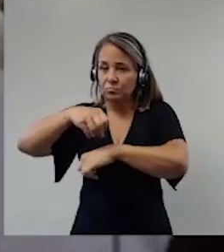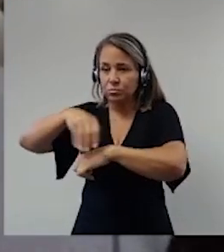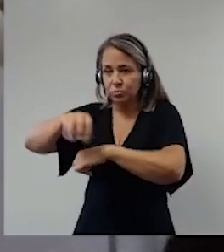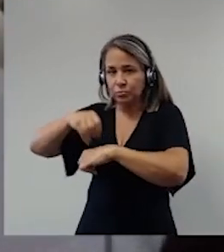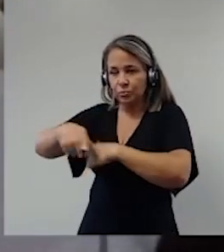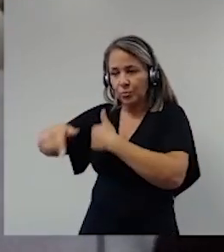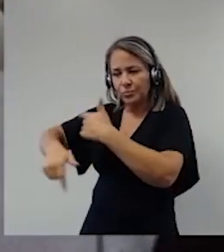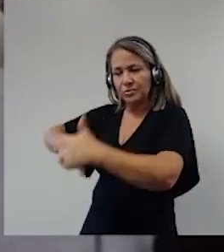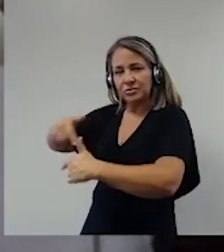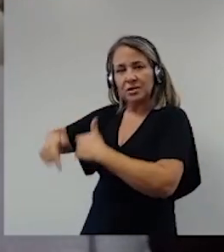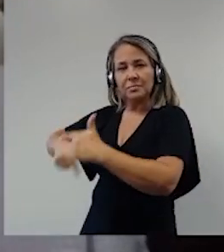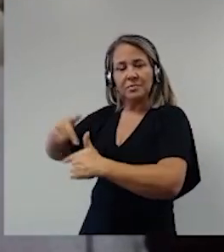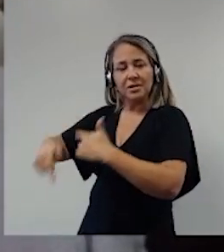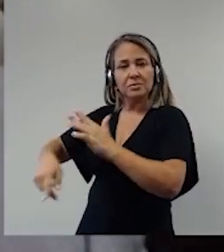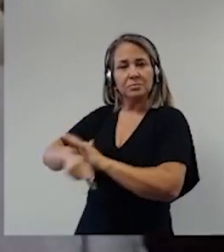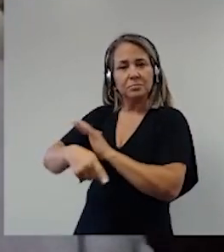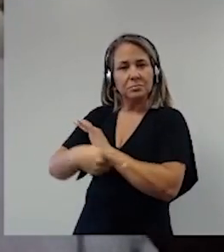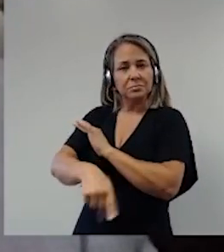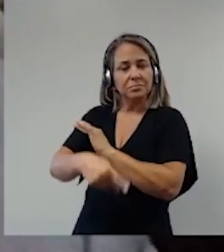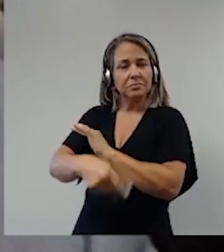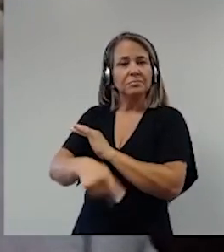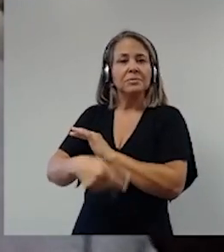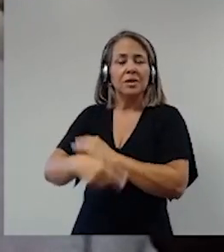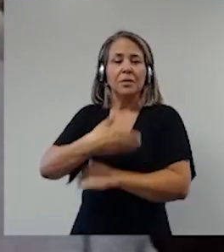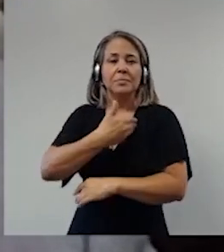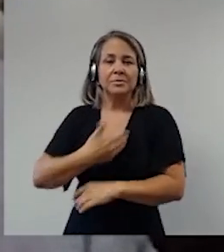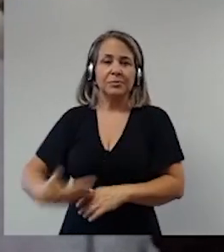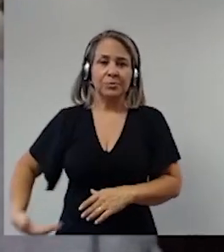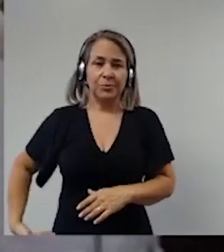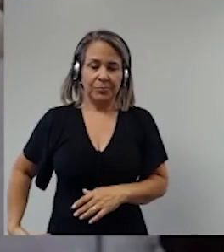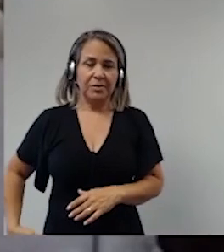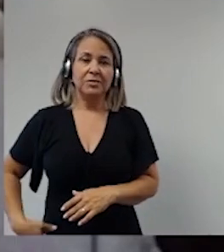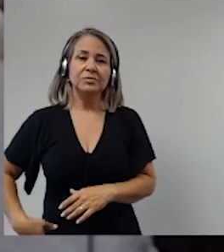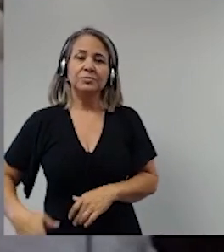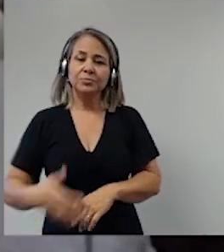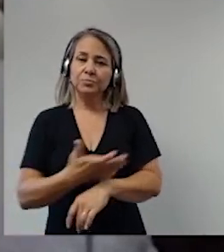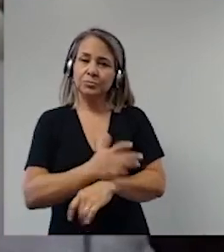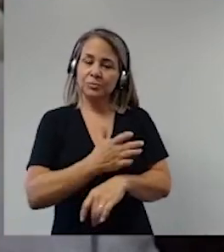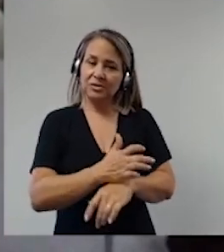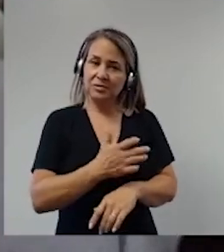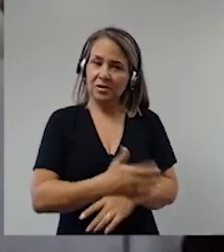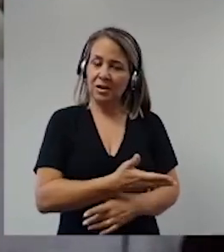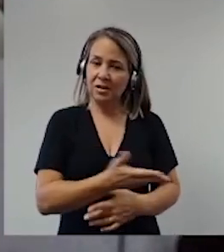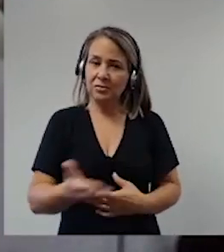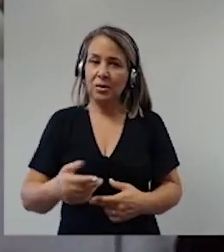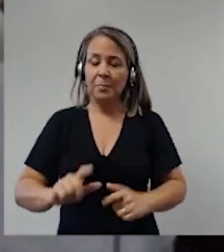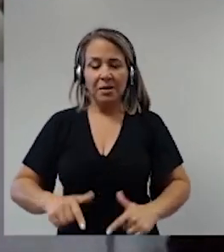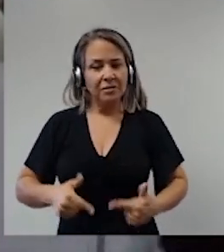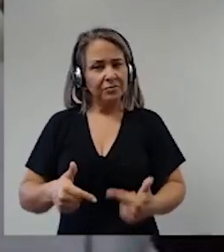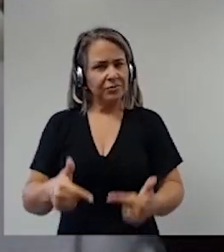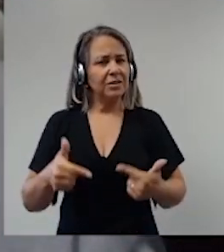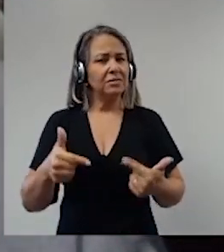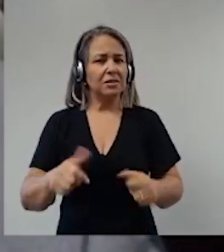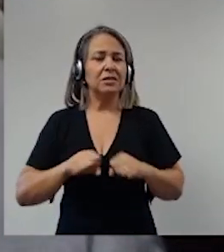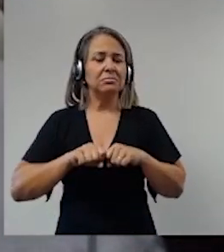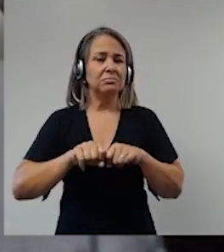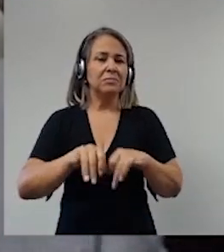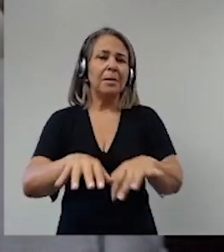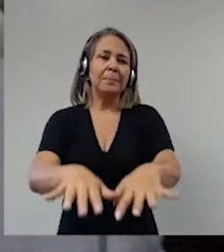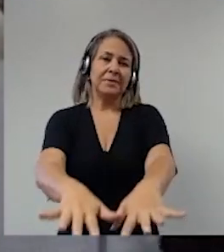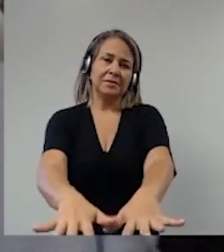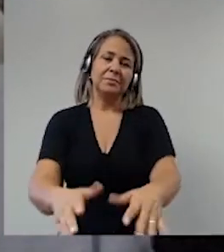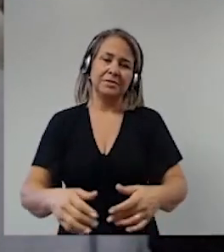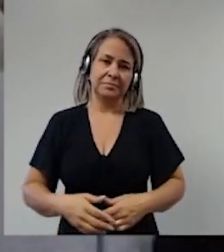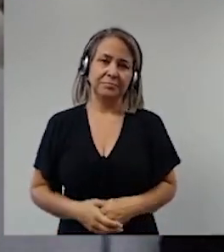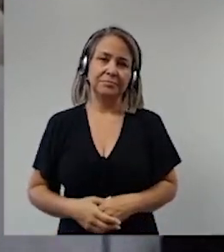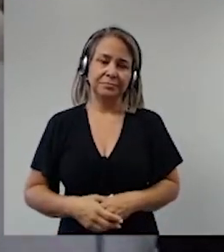as ações que estão sendo empreendidas pelo Estado com vistas a enfrentar a crise decorrente